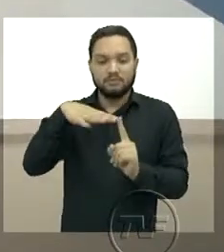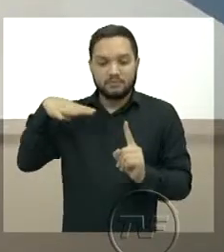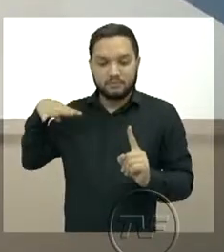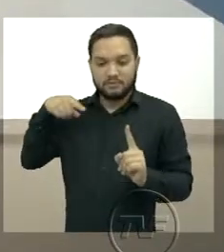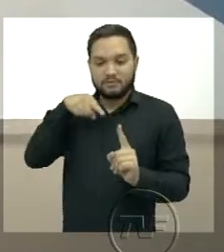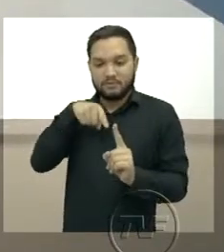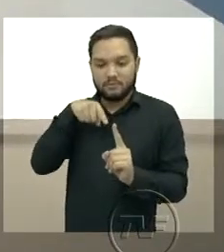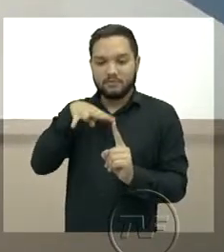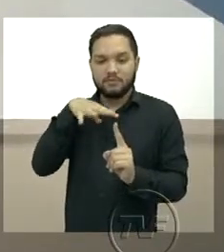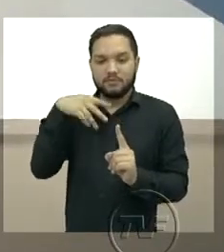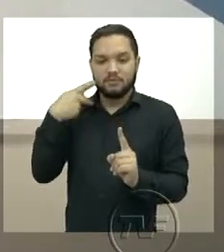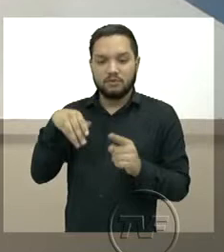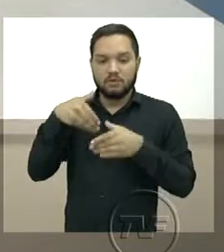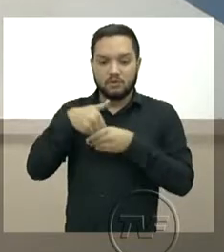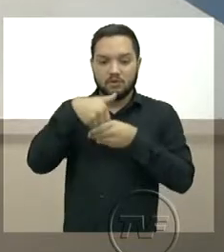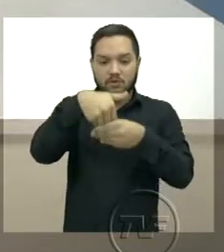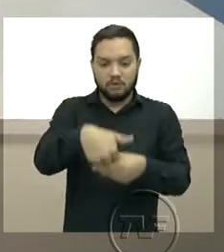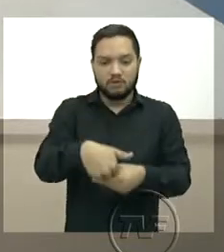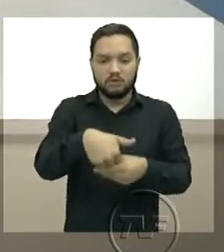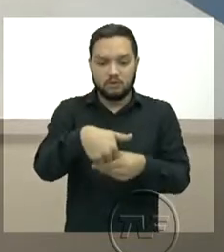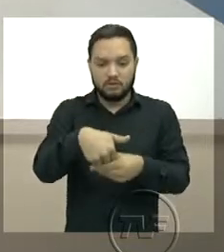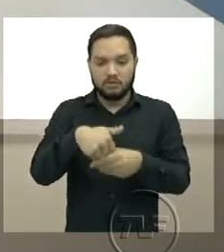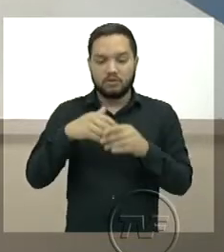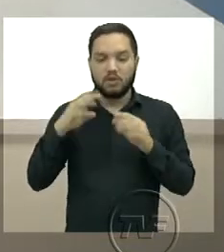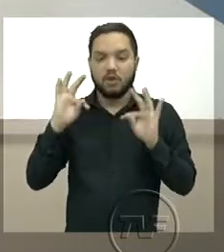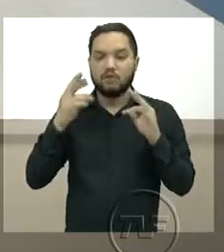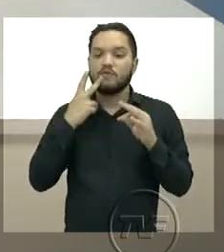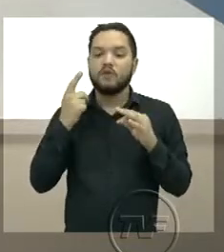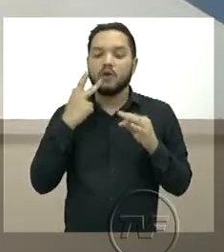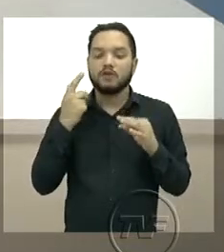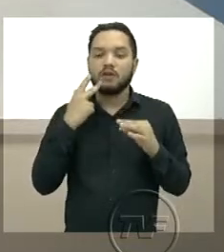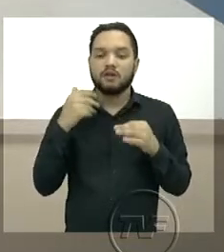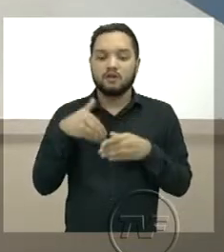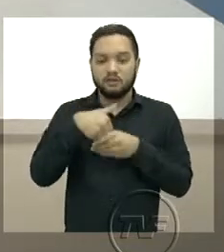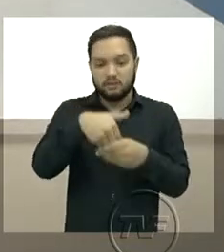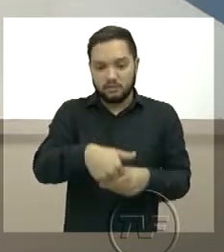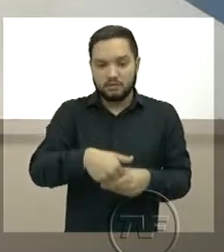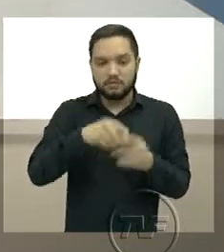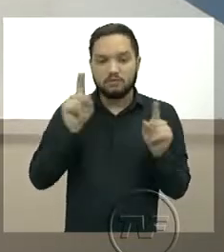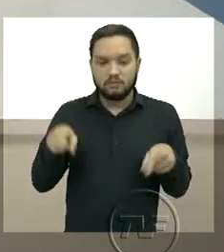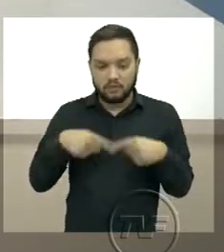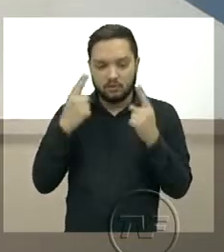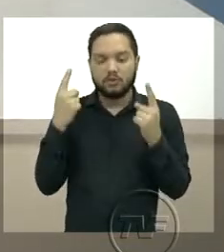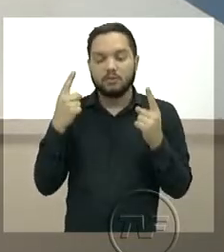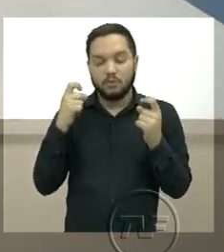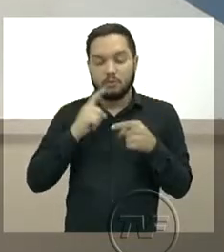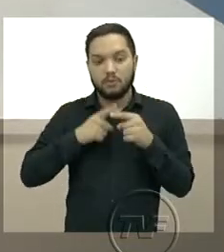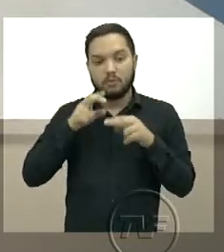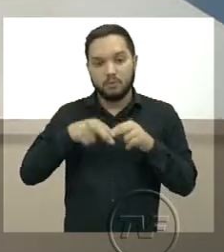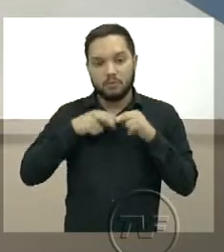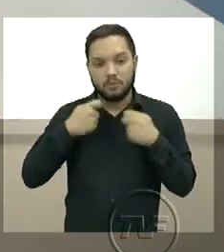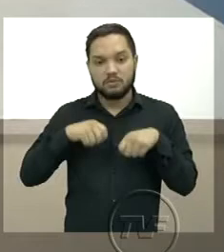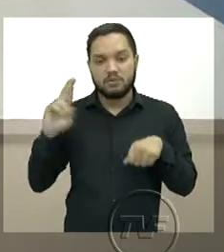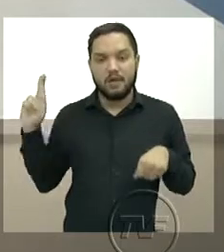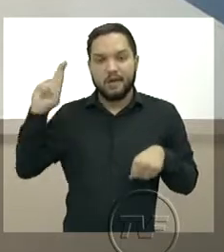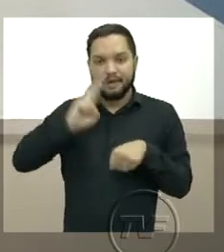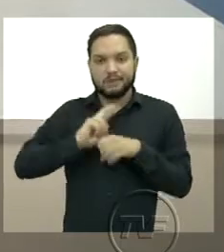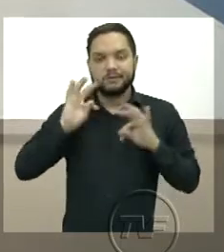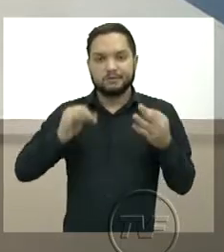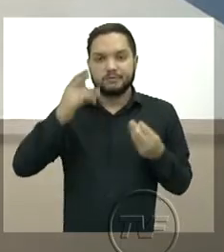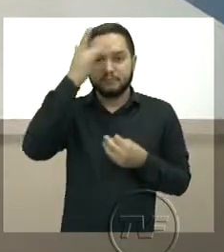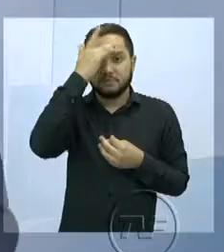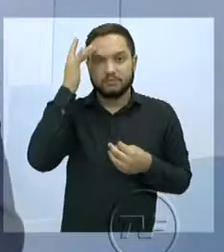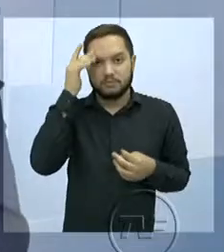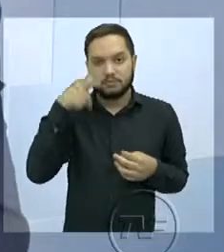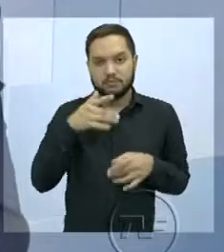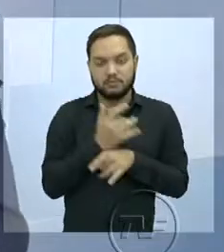uma capilaridade de votos em toda a cidade de Fortaleza, né? Isso caracteriza exatamente esta visão que o senhor tem do mandato para a